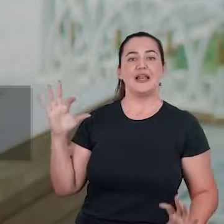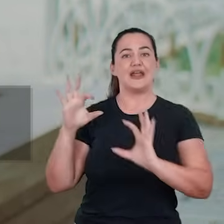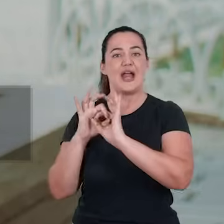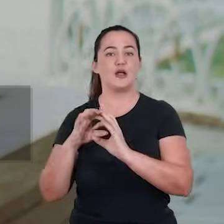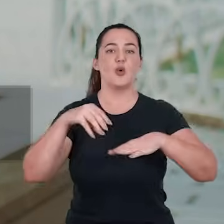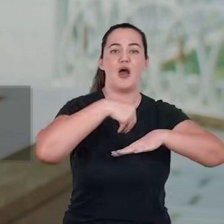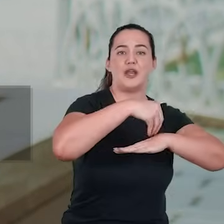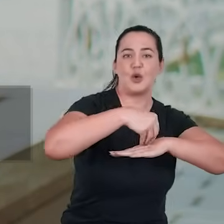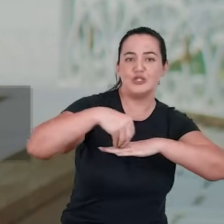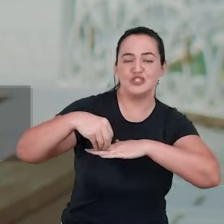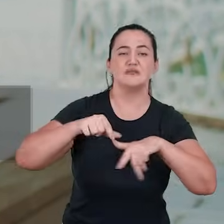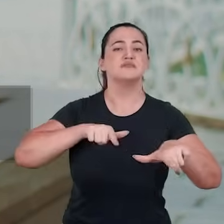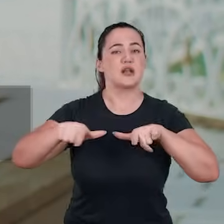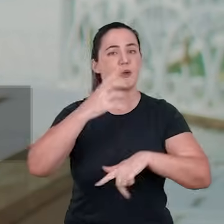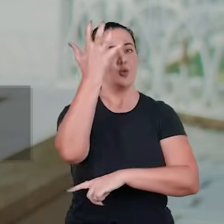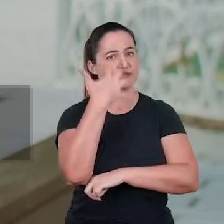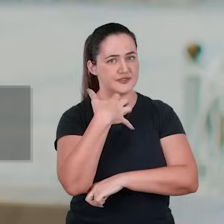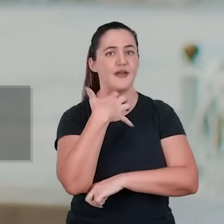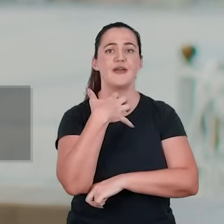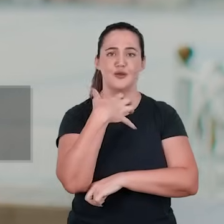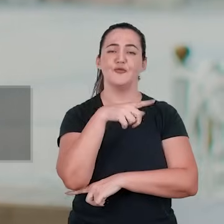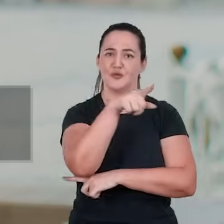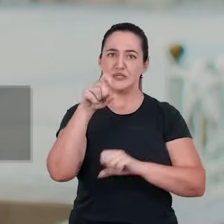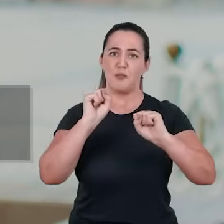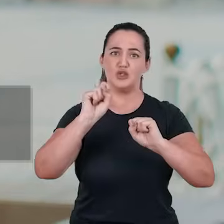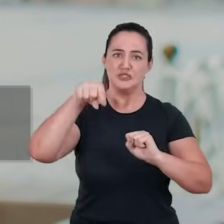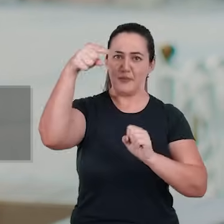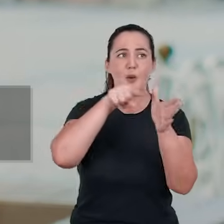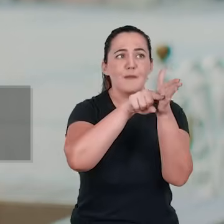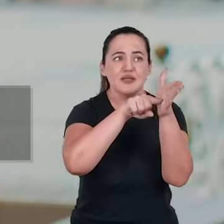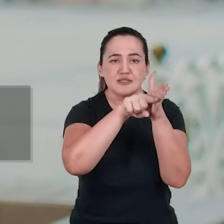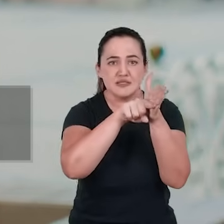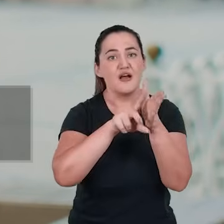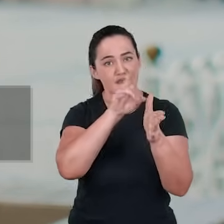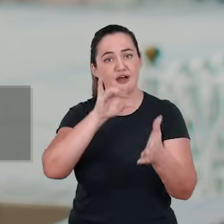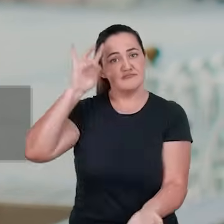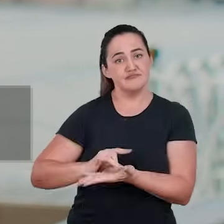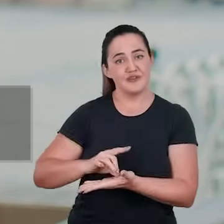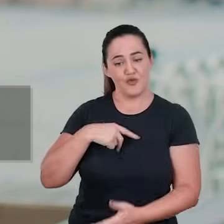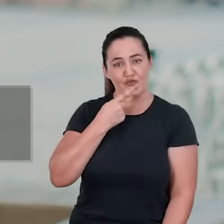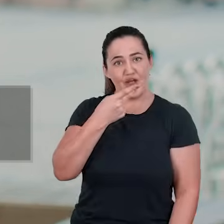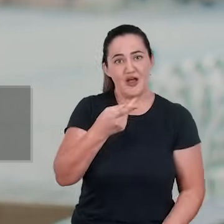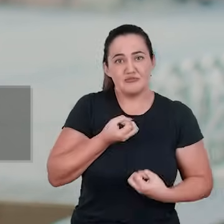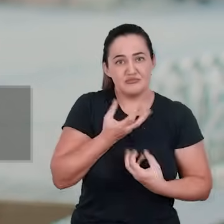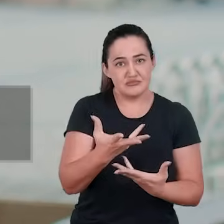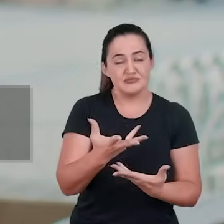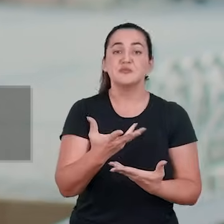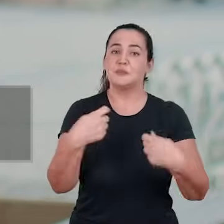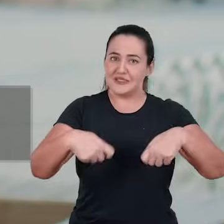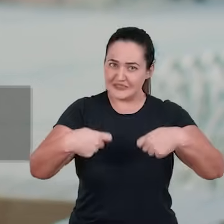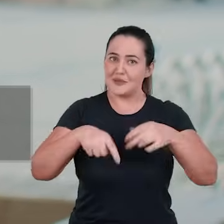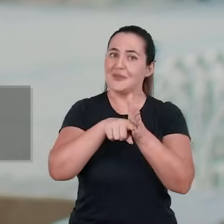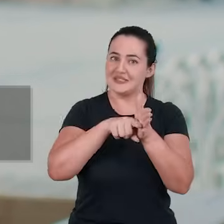com seriedade, com coisas que você pode depois pesquisar. Aliás, todas essas histórias que eu estou contando aqui, você deve sim. Pesquisa